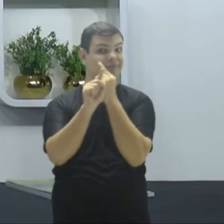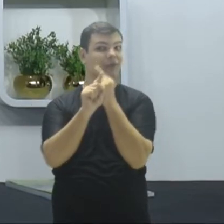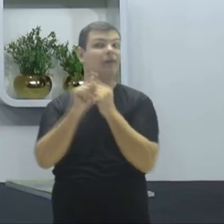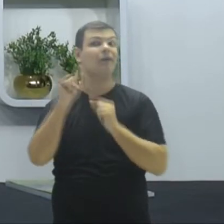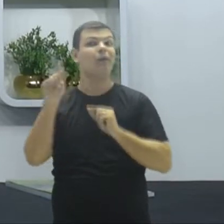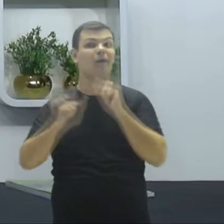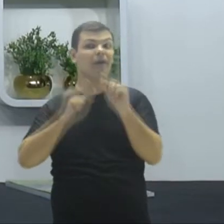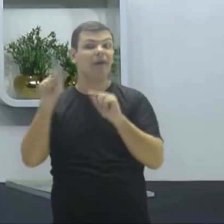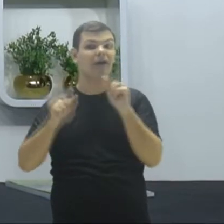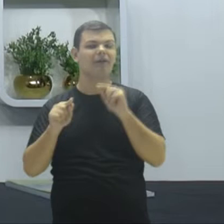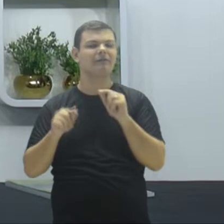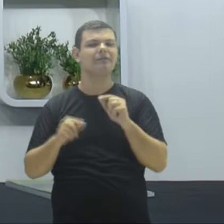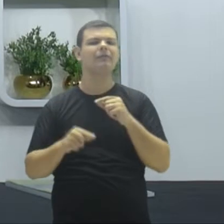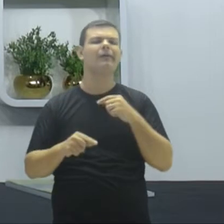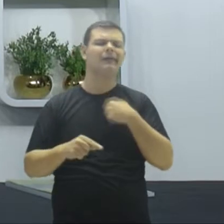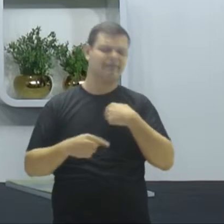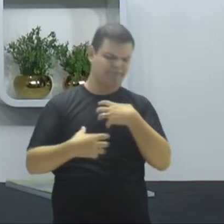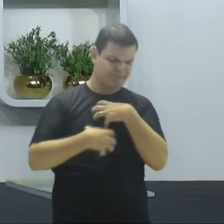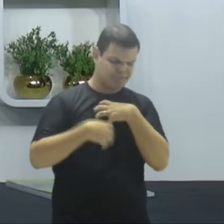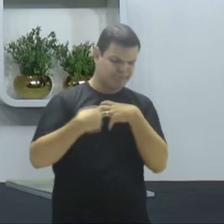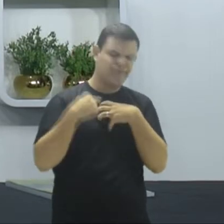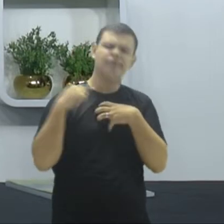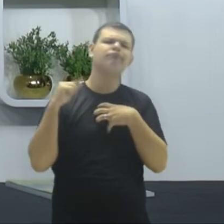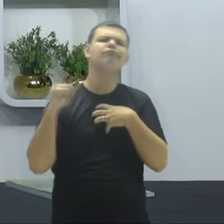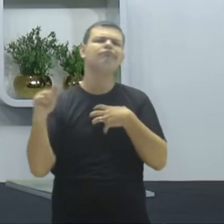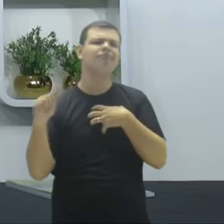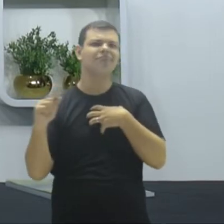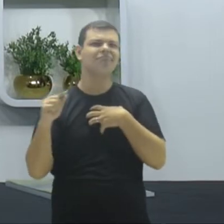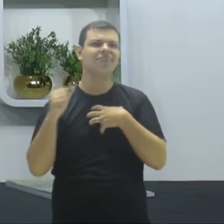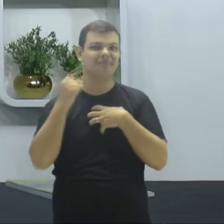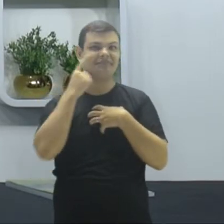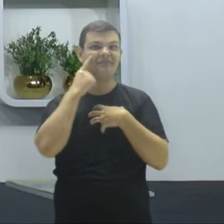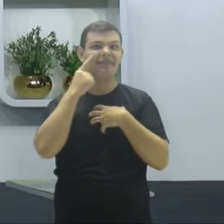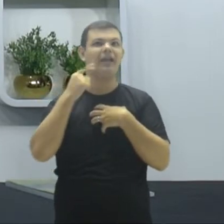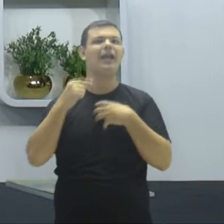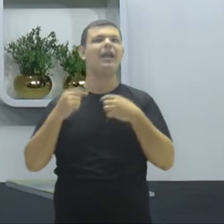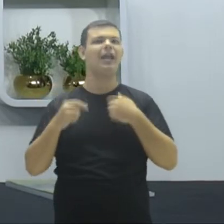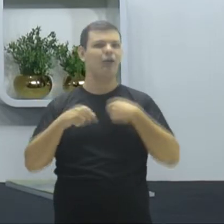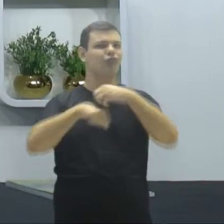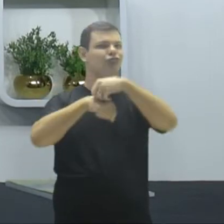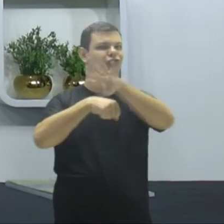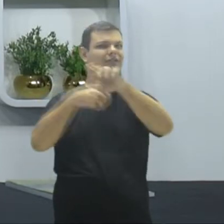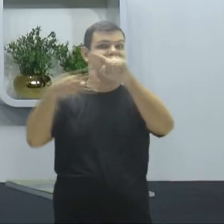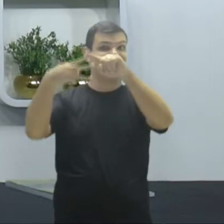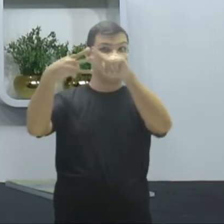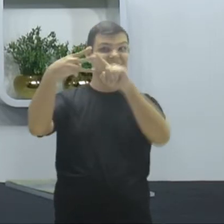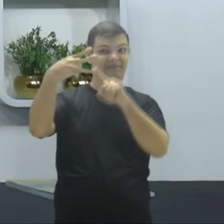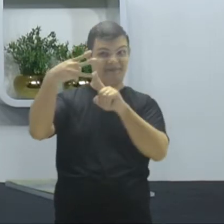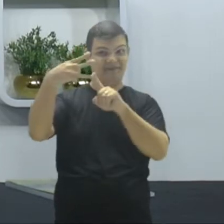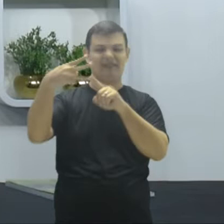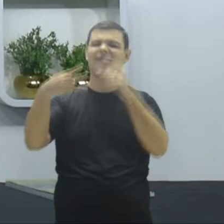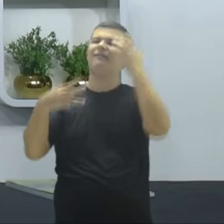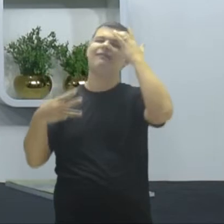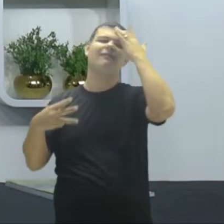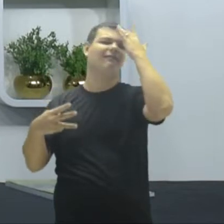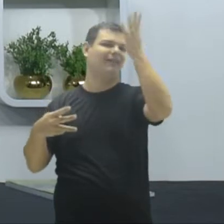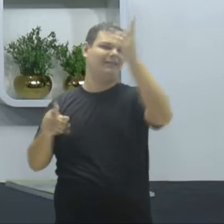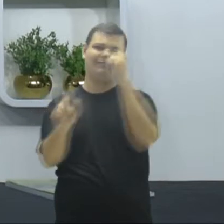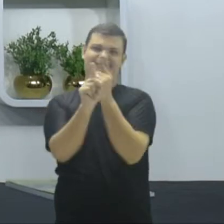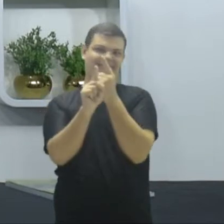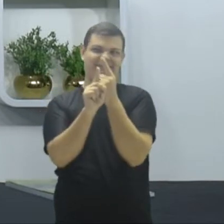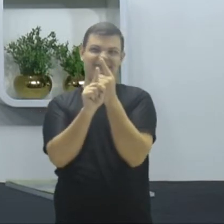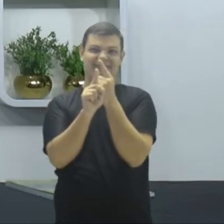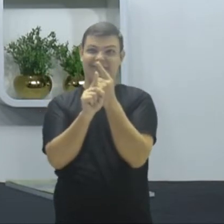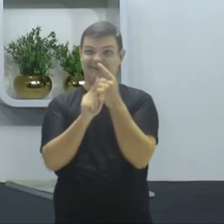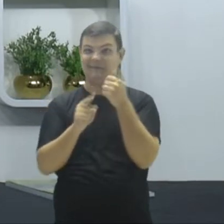nós estamos sentindo de vocês. Eu vou dar 3 dicas e vai ficar super fácil para você adivinhar.